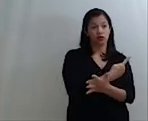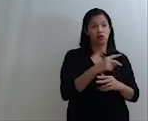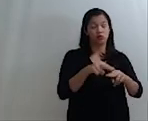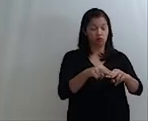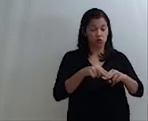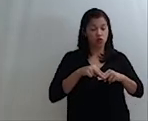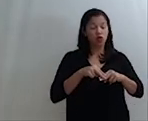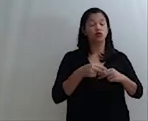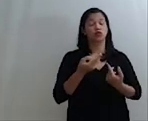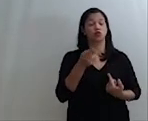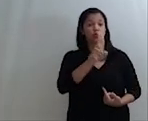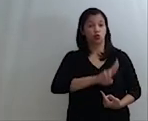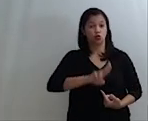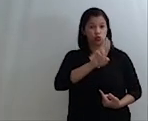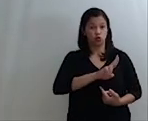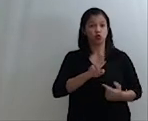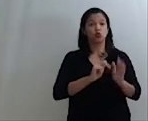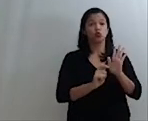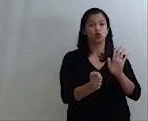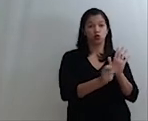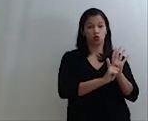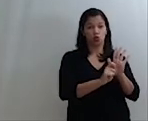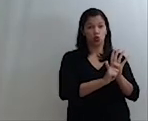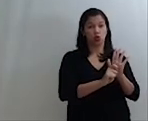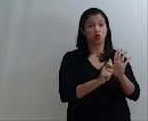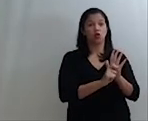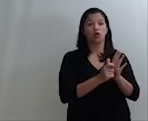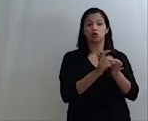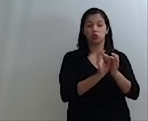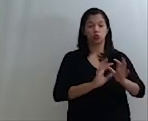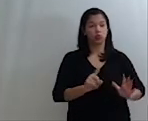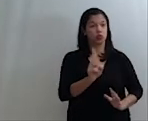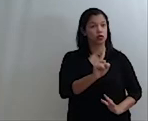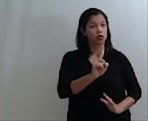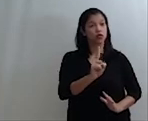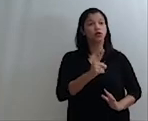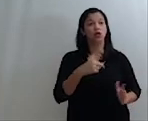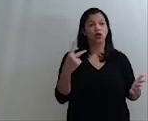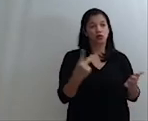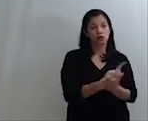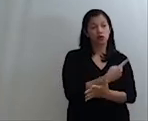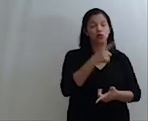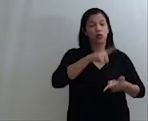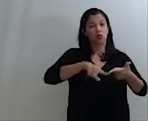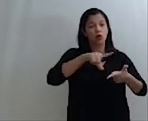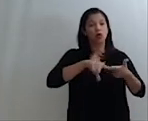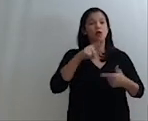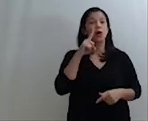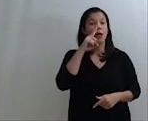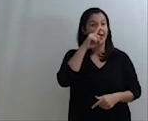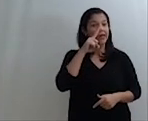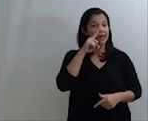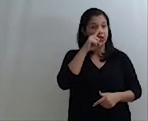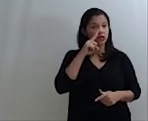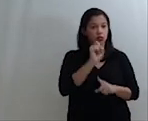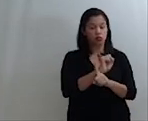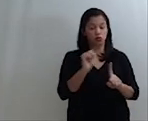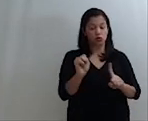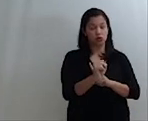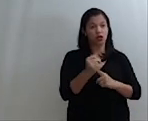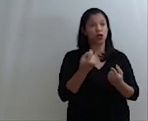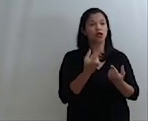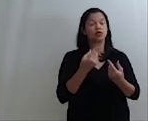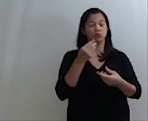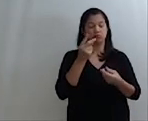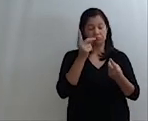entorpecentes razões que por si não permitem a conclusão do maior risco social aptas a autorizar a fixação da